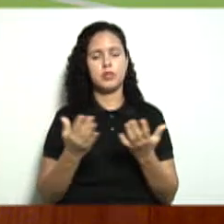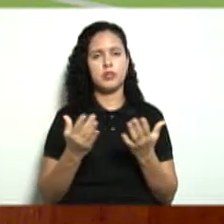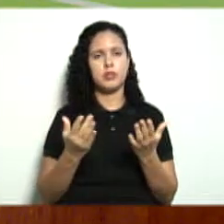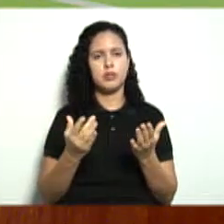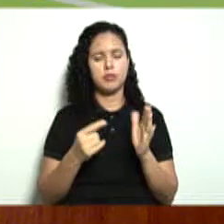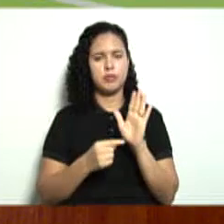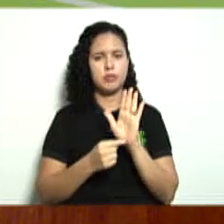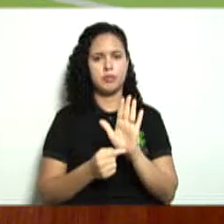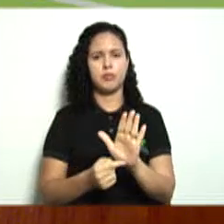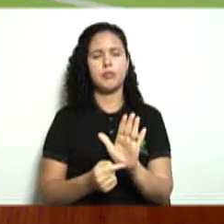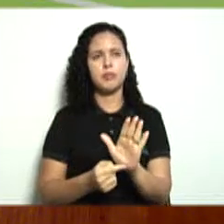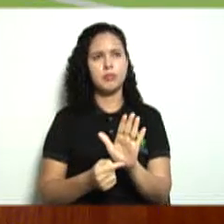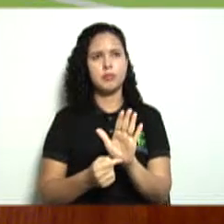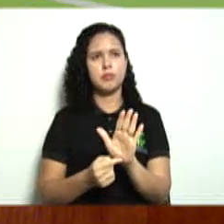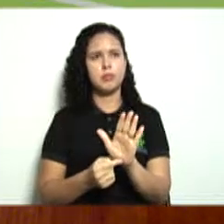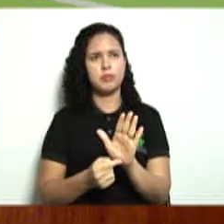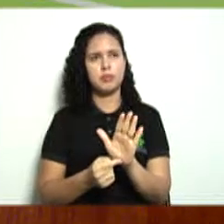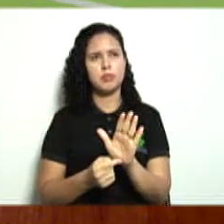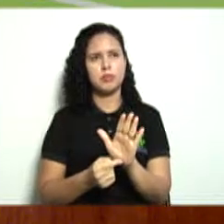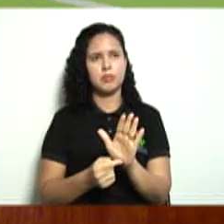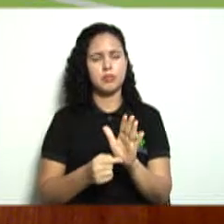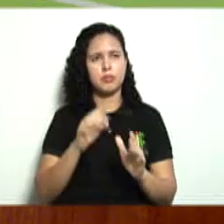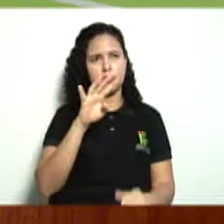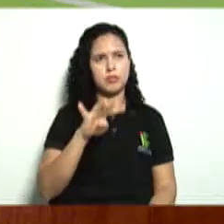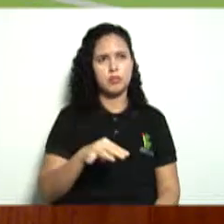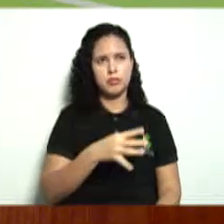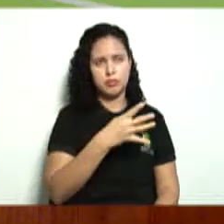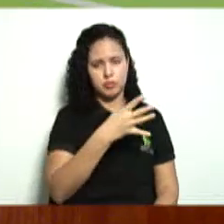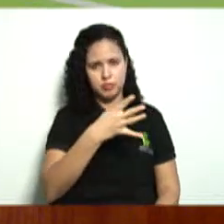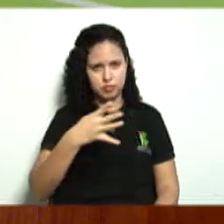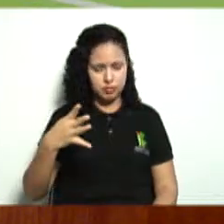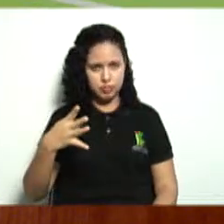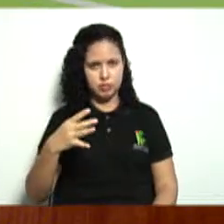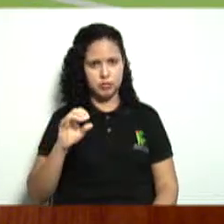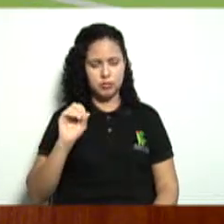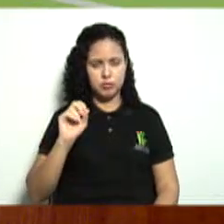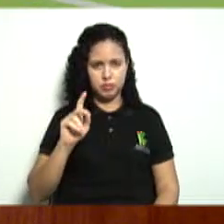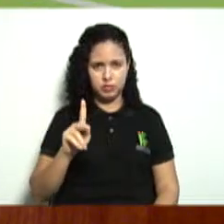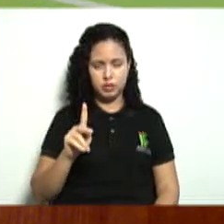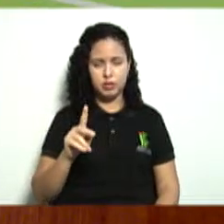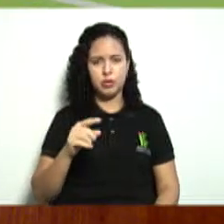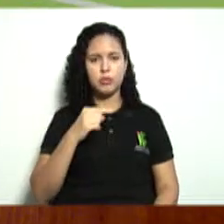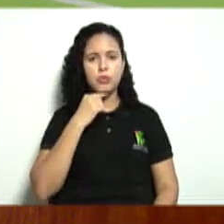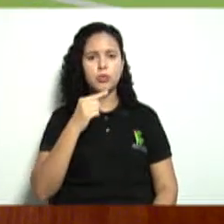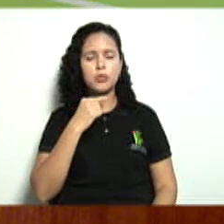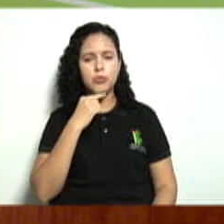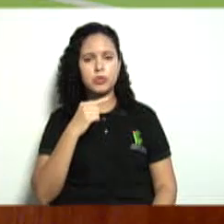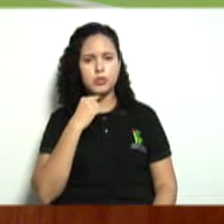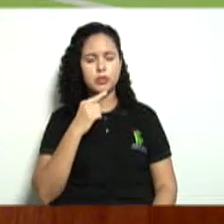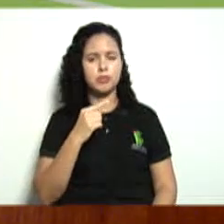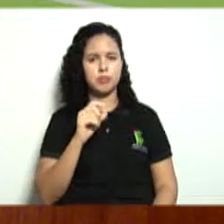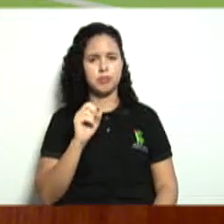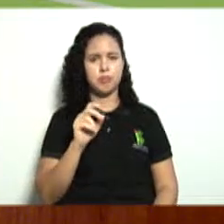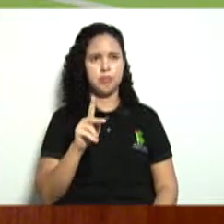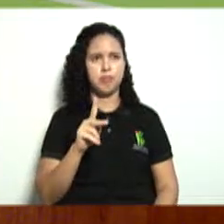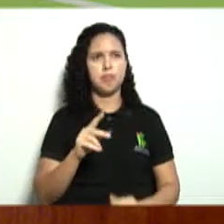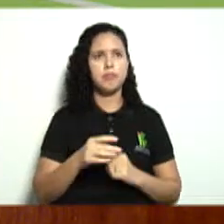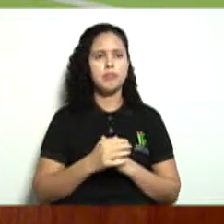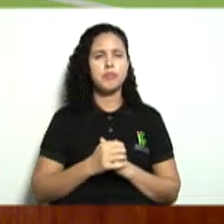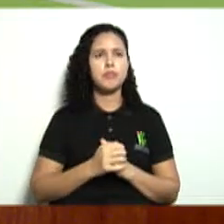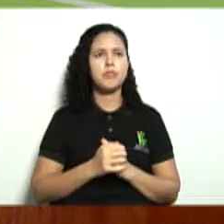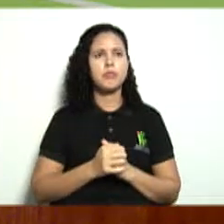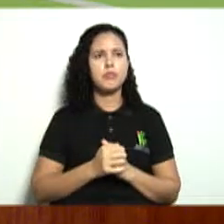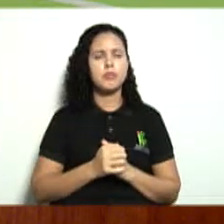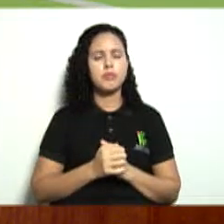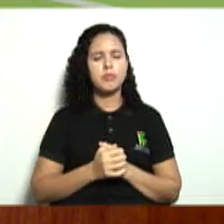aí no próprio Excel para esclarecer as dúvidas aí que possam ter surgido nessa explicação, tá bom?